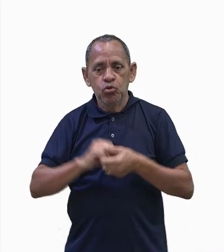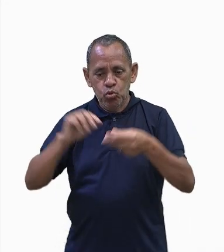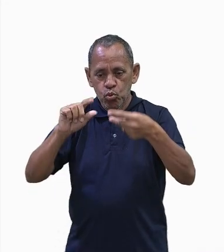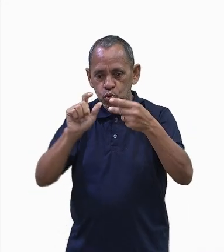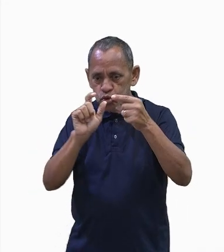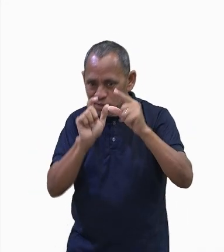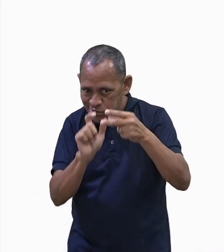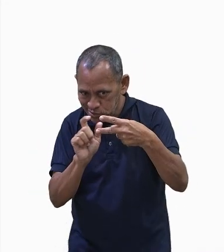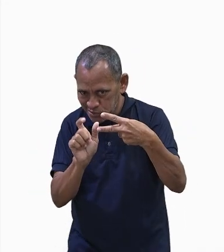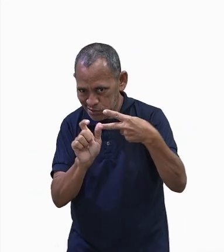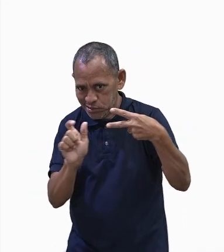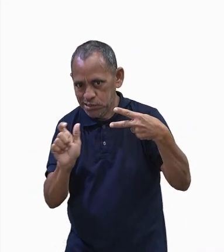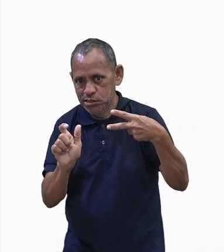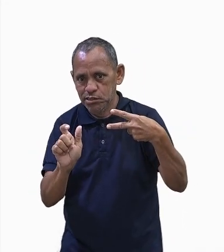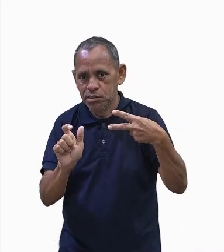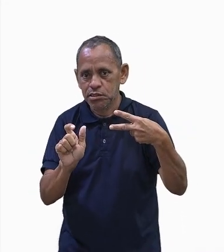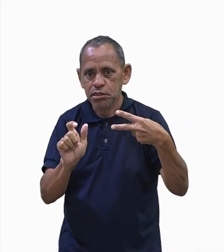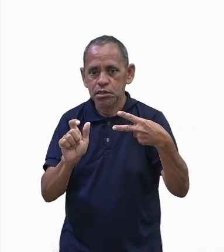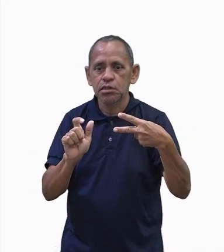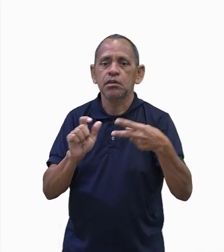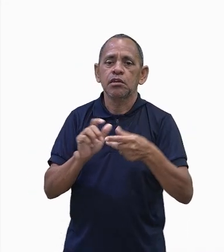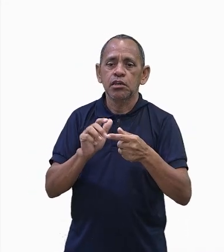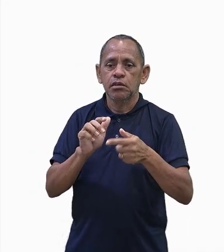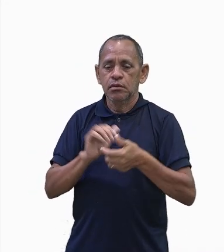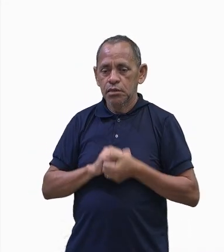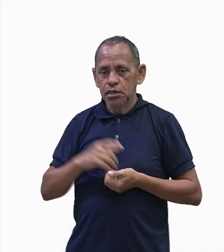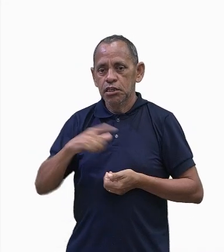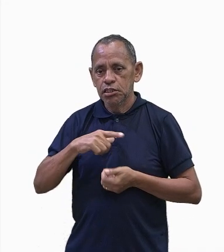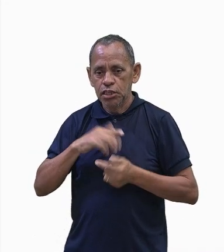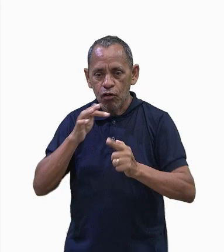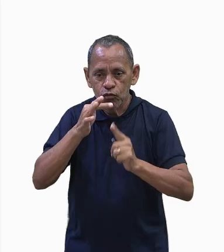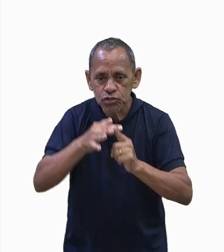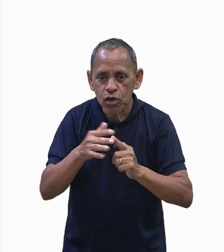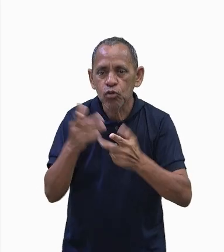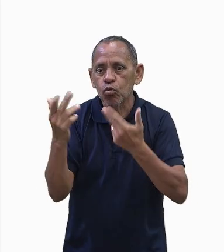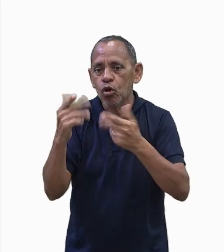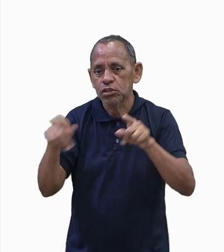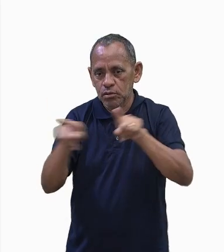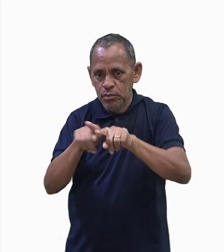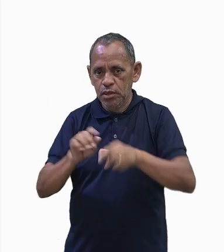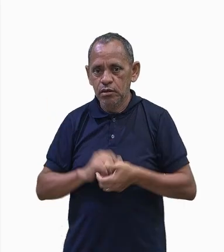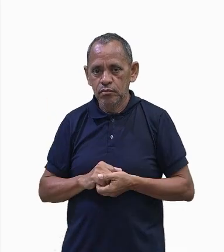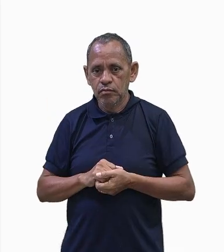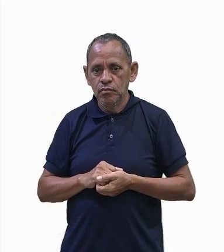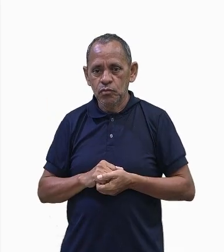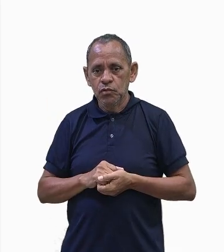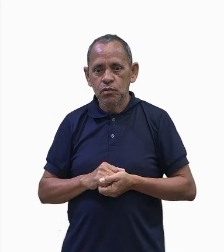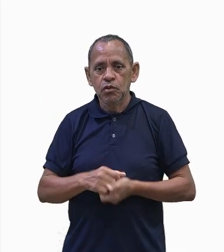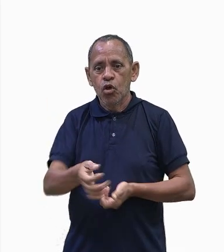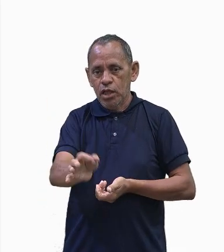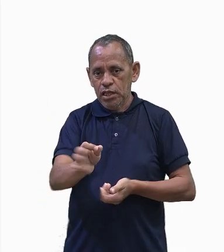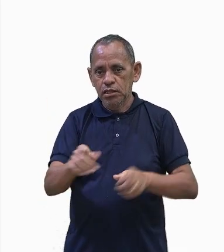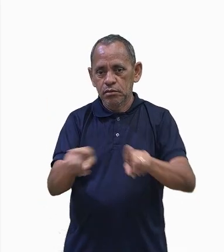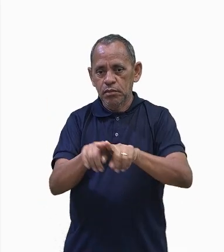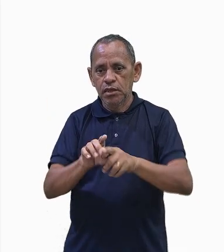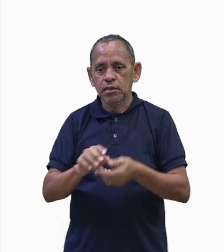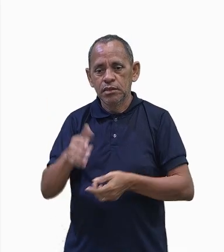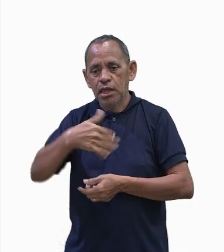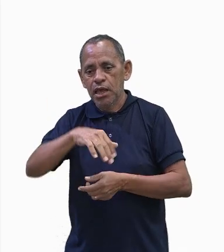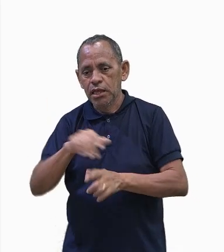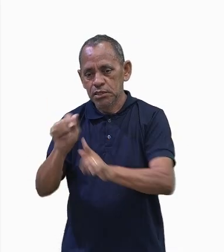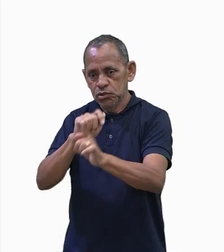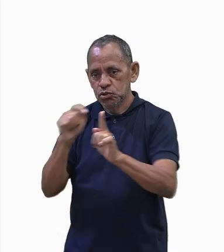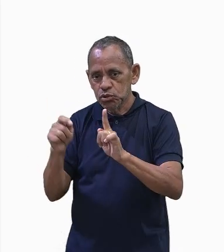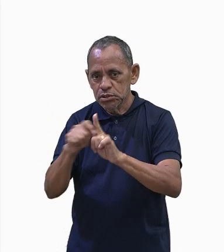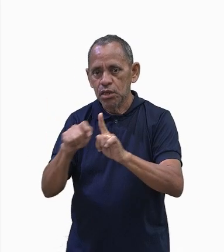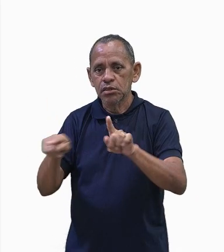por um gene funcionando corretamente. E aí nós temos, então, né, um vetor viral, como vocês podem ver na